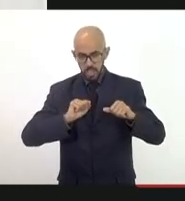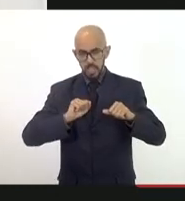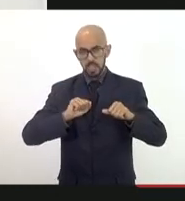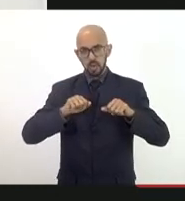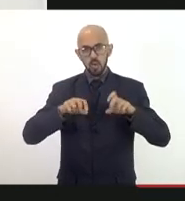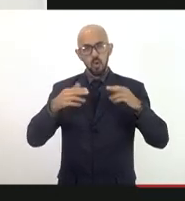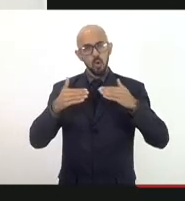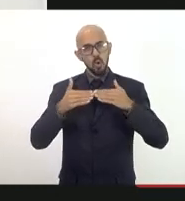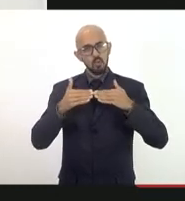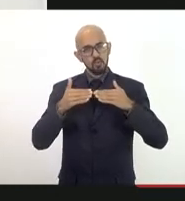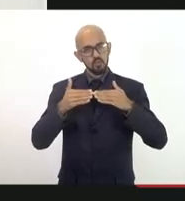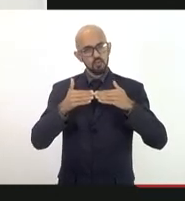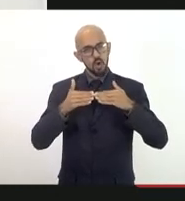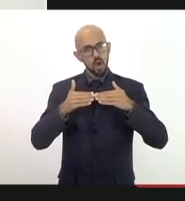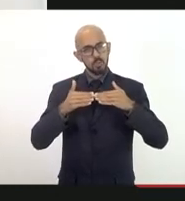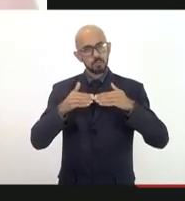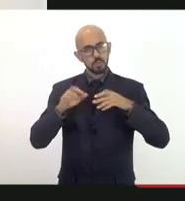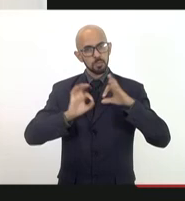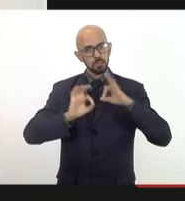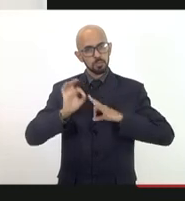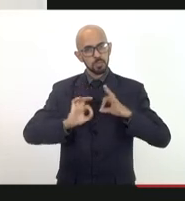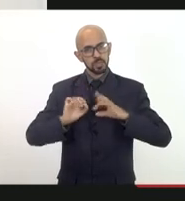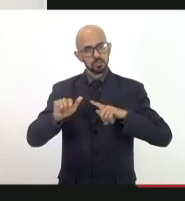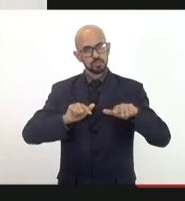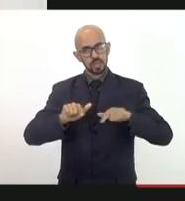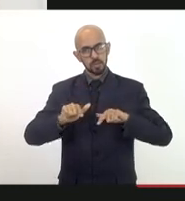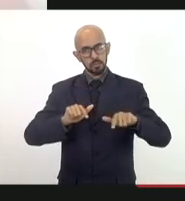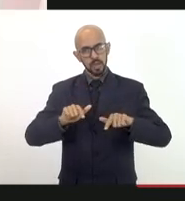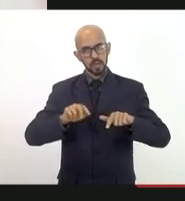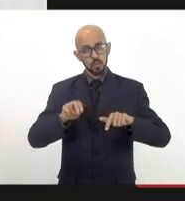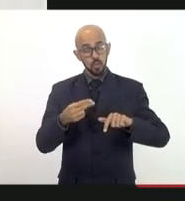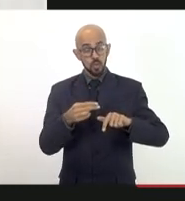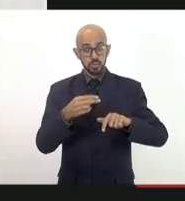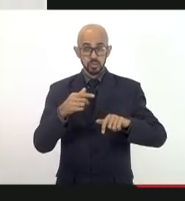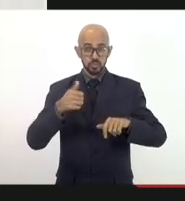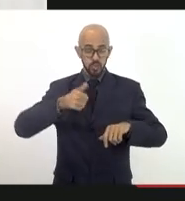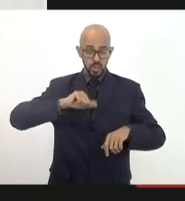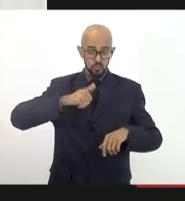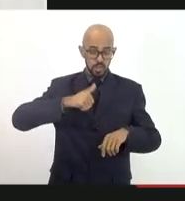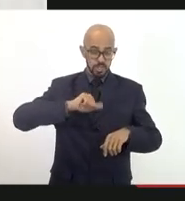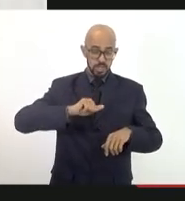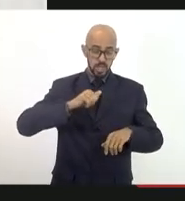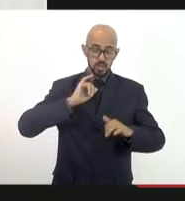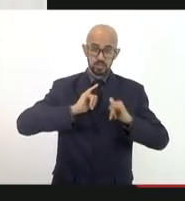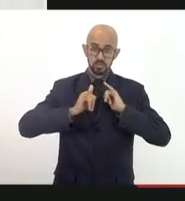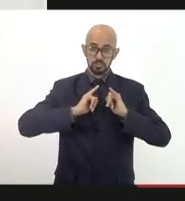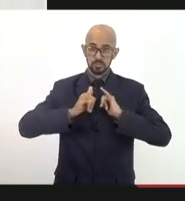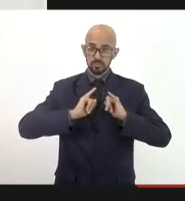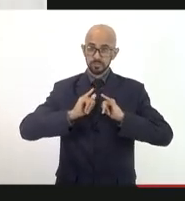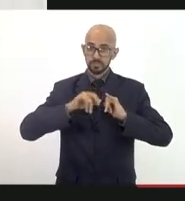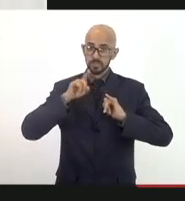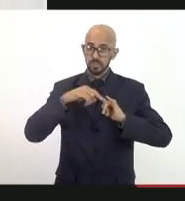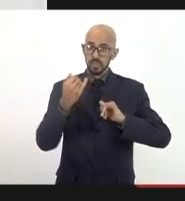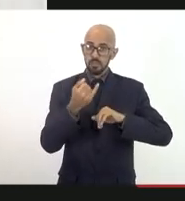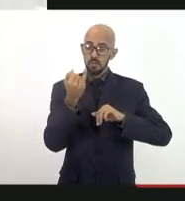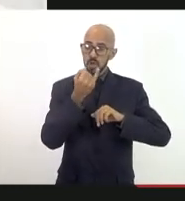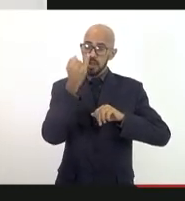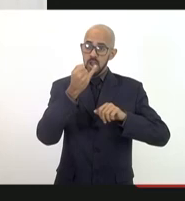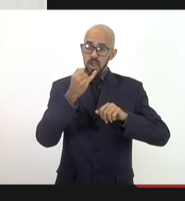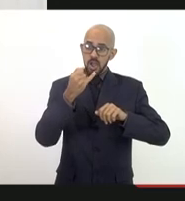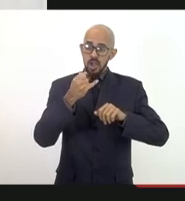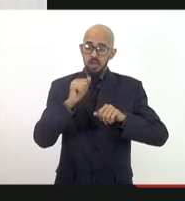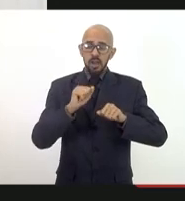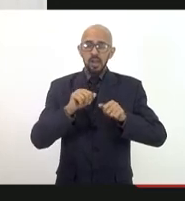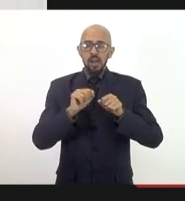Secretaria Estadual de Saúde. Senão a gente começa a analisar esses dados, e esses dados eles são fundamentais para a gente pensar as políticas públicas.